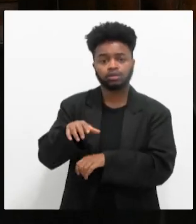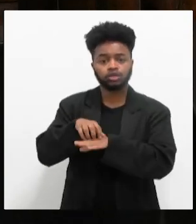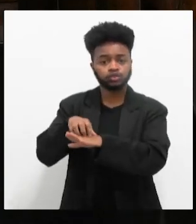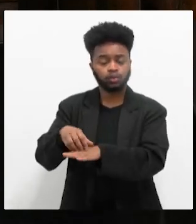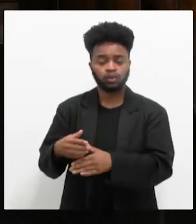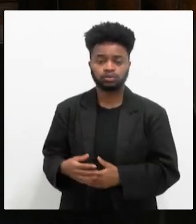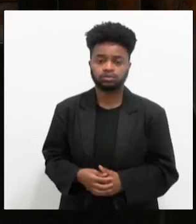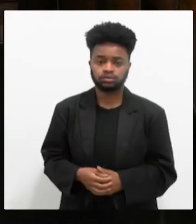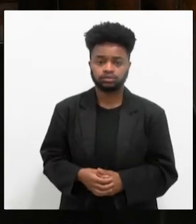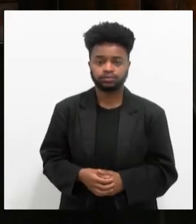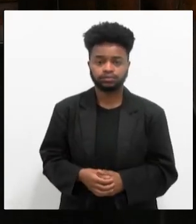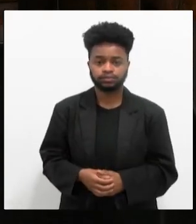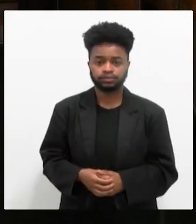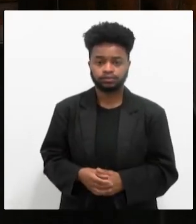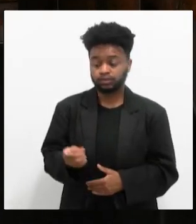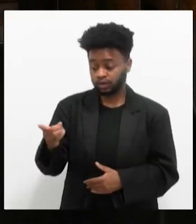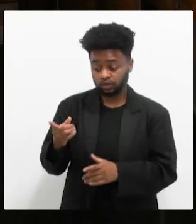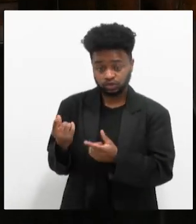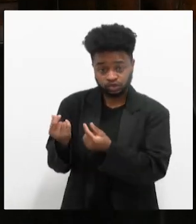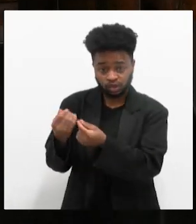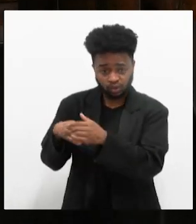fundo de transporte,